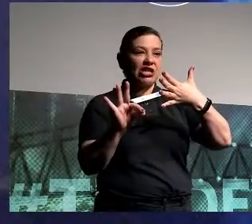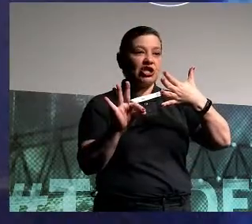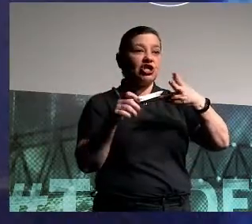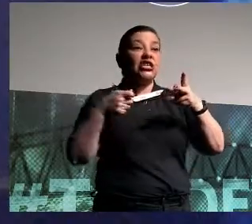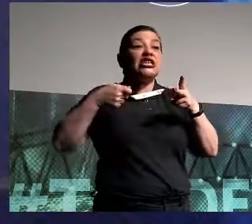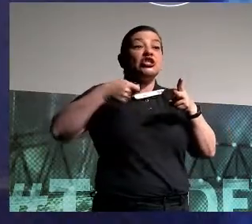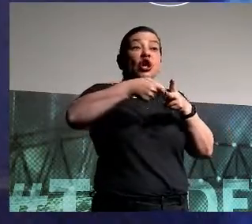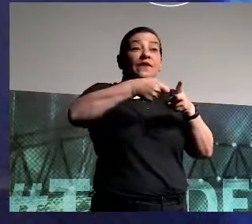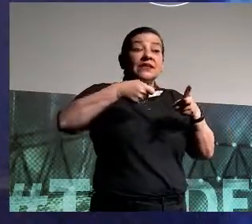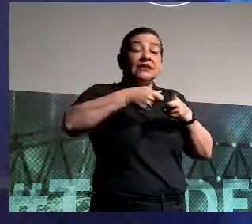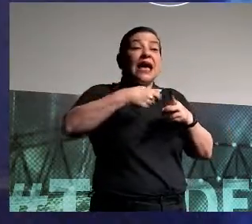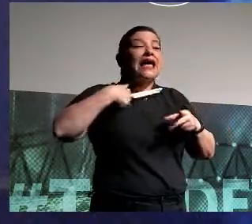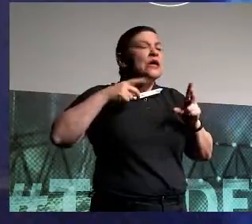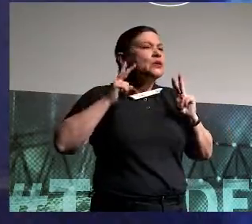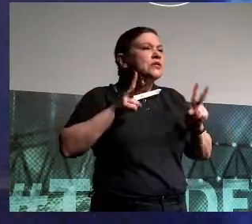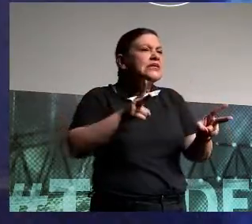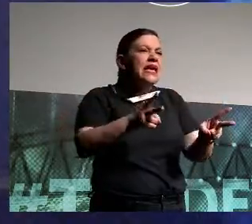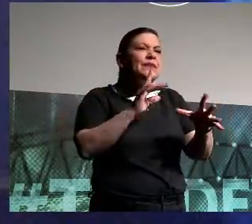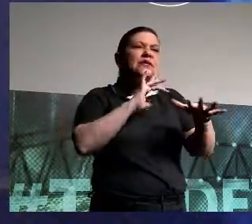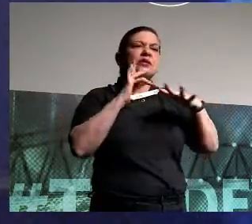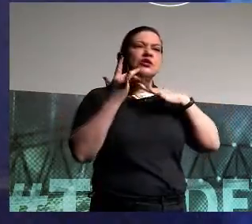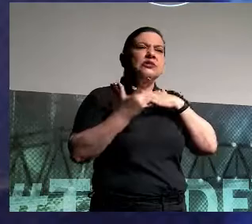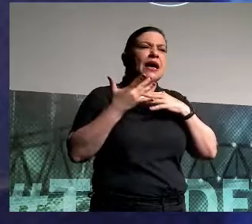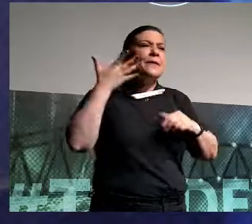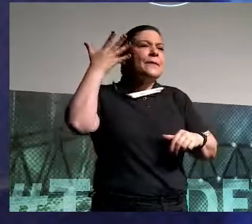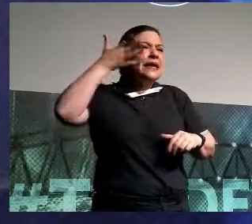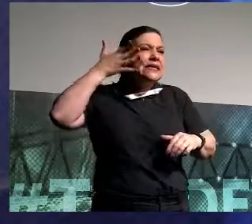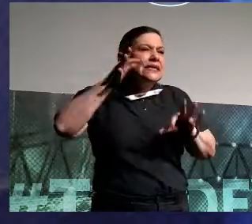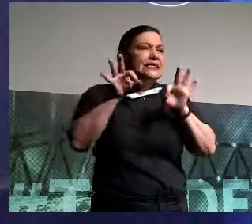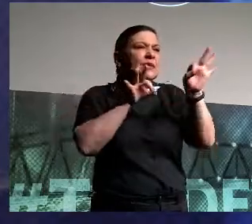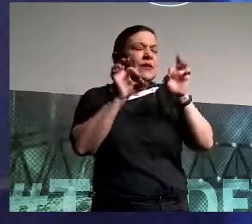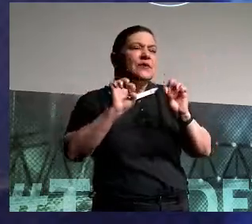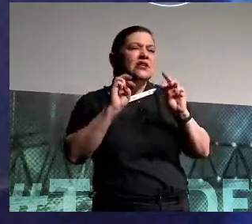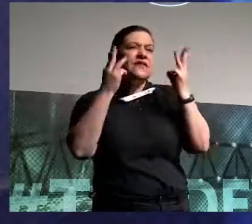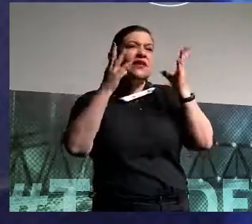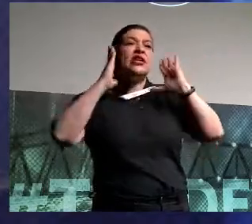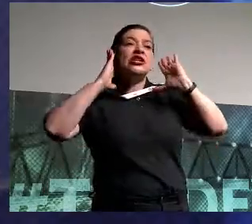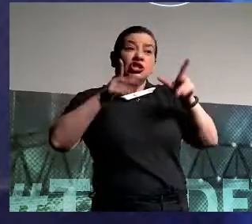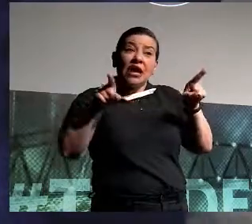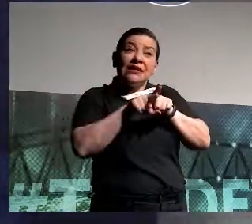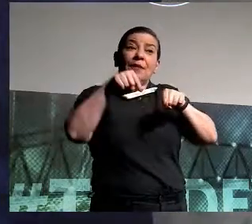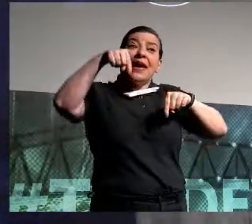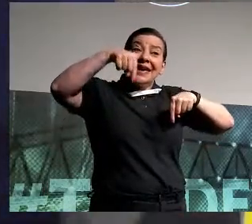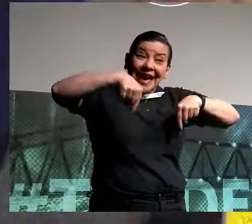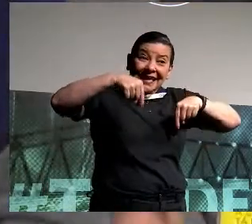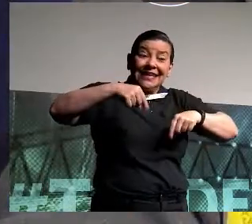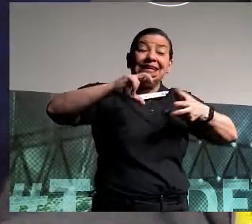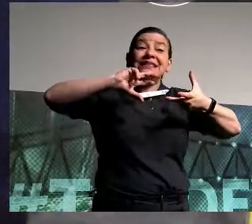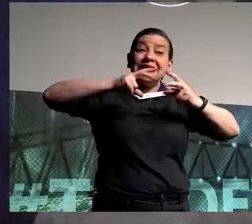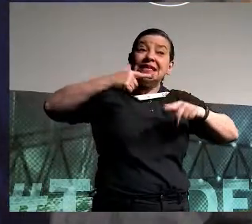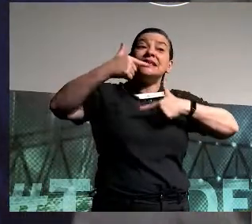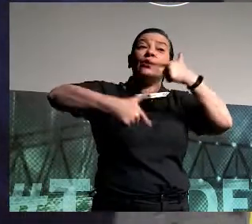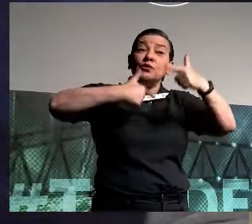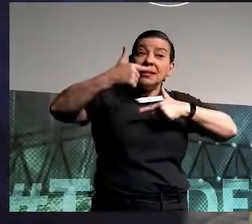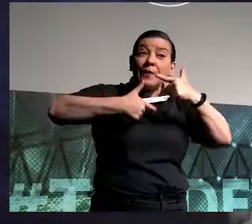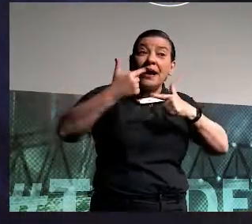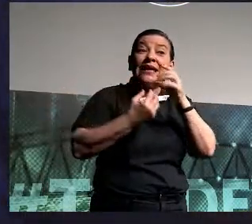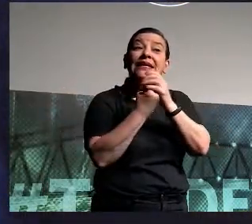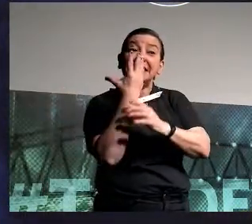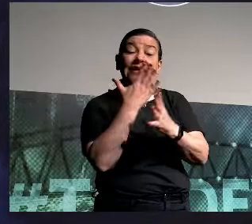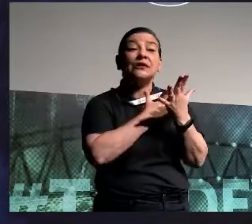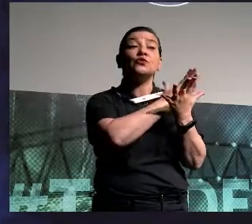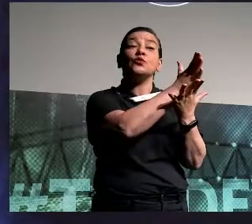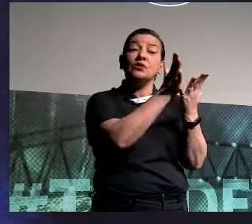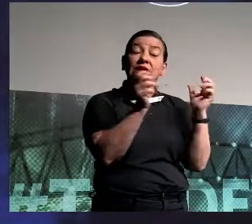Estou muito ativo nas redes sociais, palestrando, organizando eventos, já organizei trilha do TDC aqui várias vezes, estamos junto com o